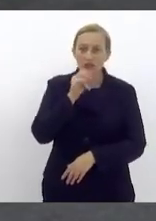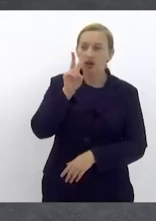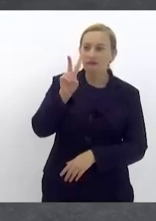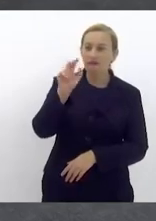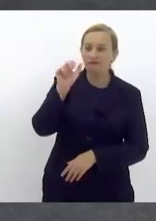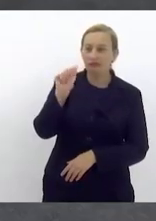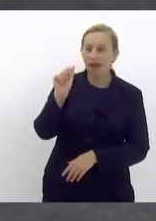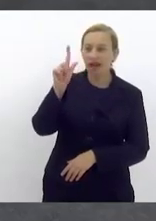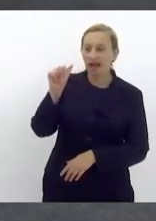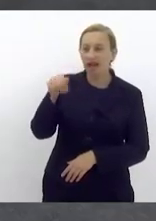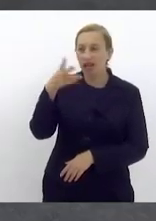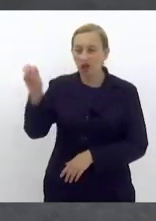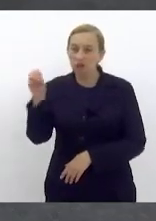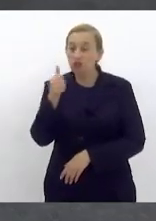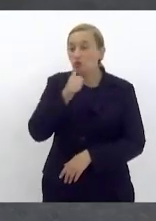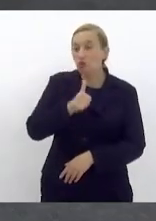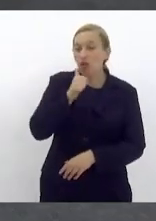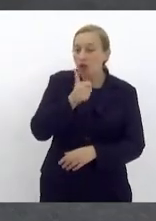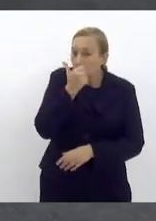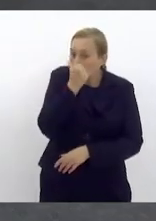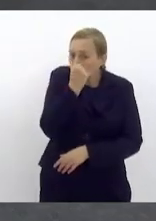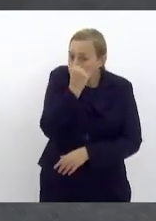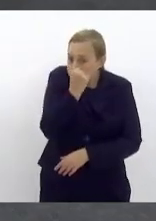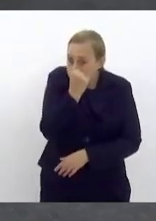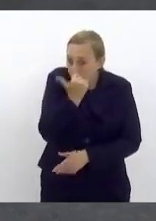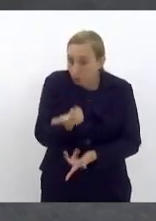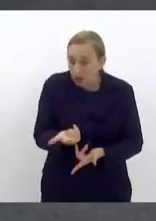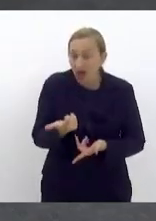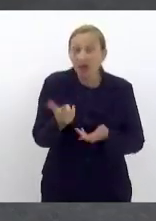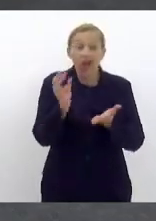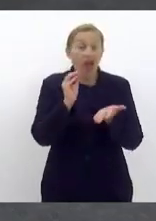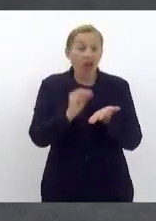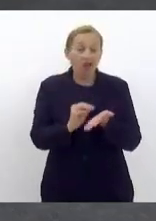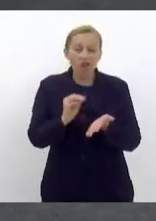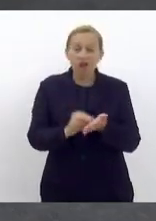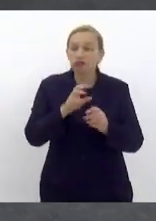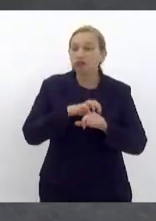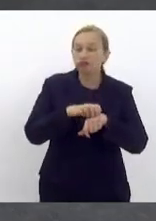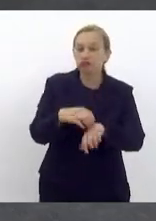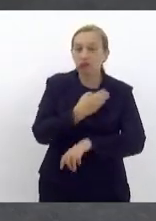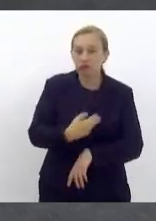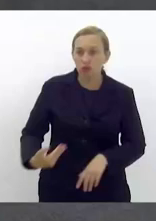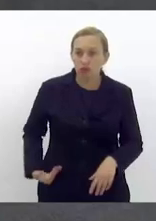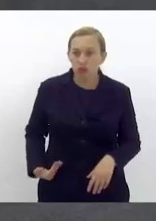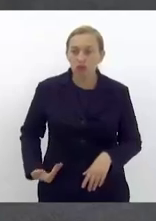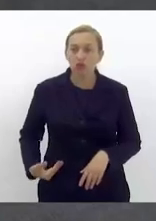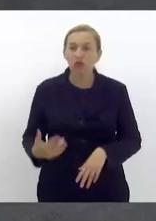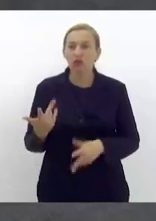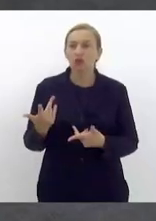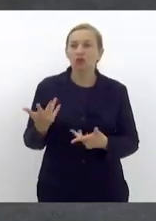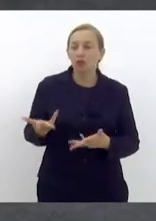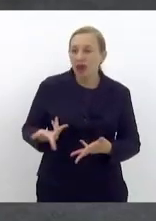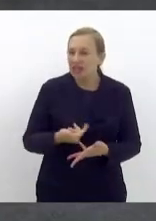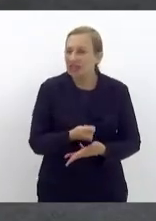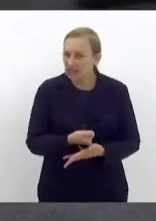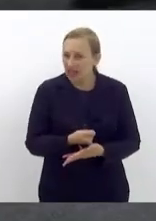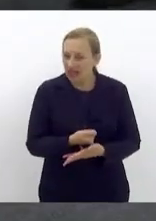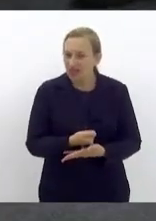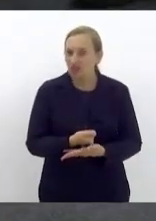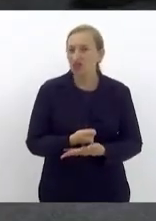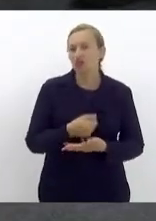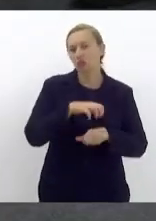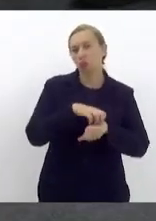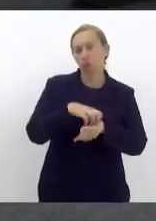femininos lotados, porque a falta de transporte público e de garantia de uma qualidade no